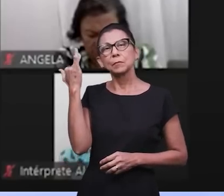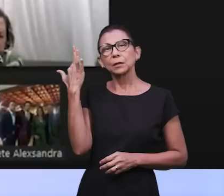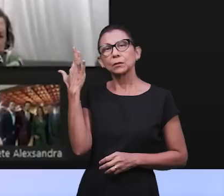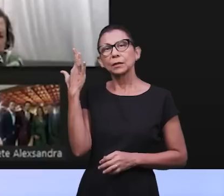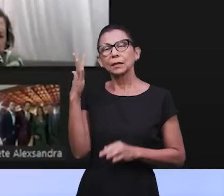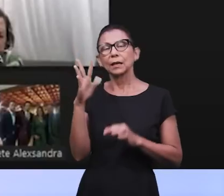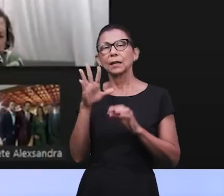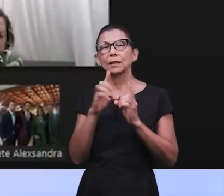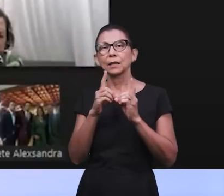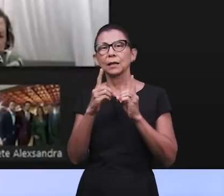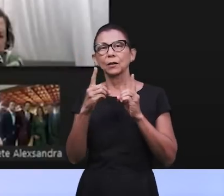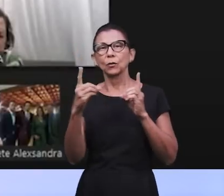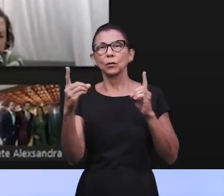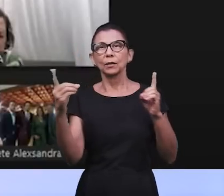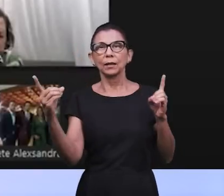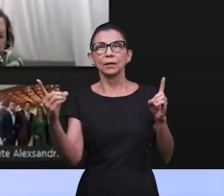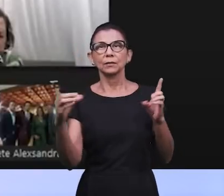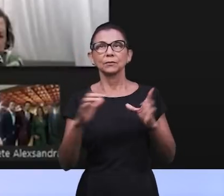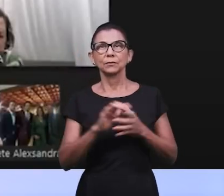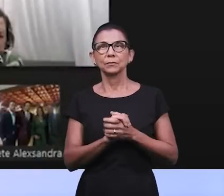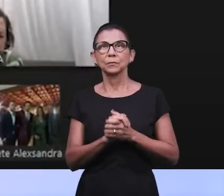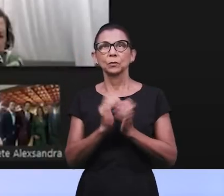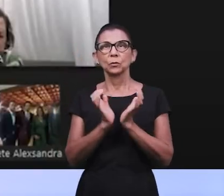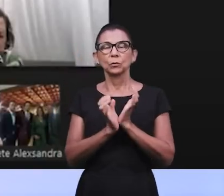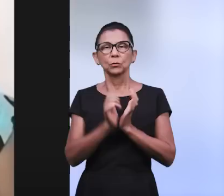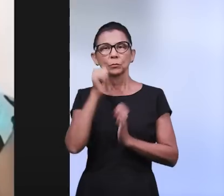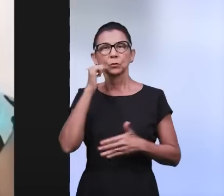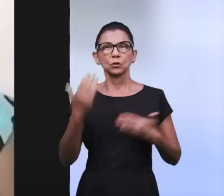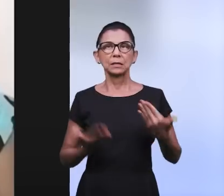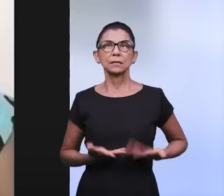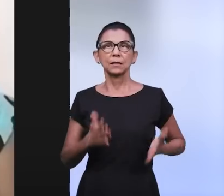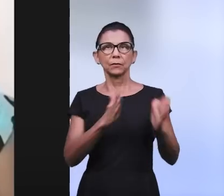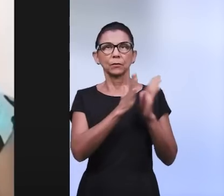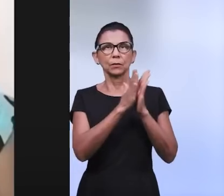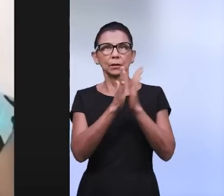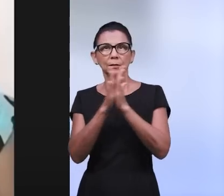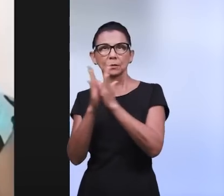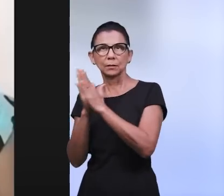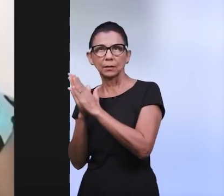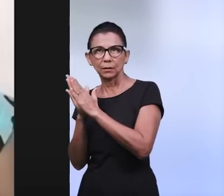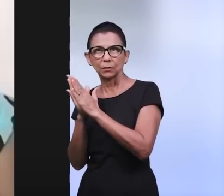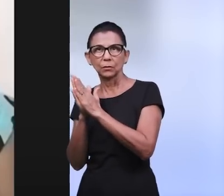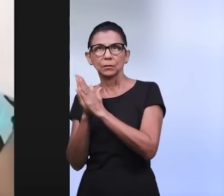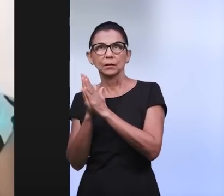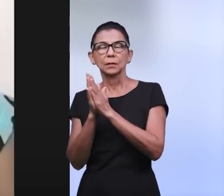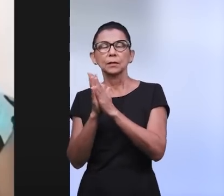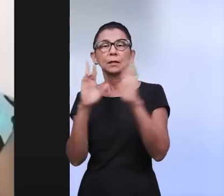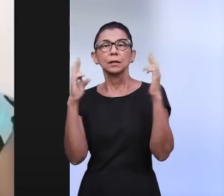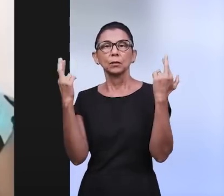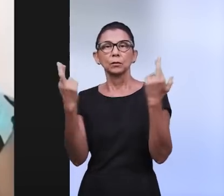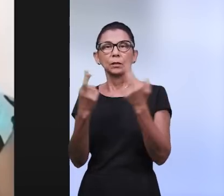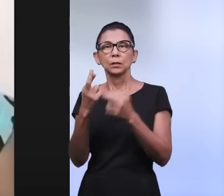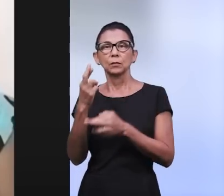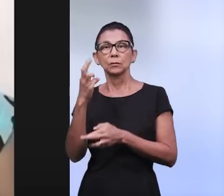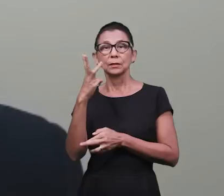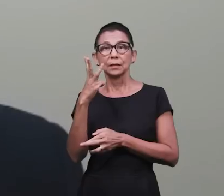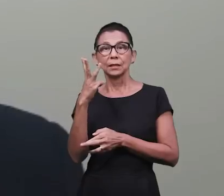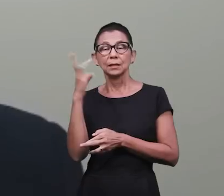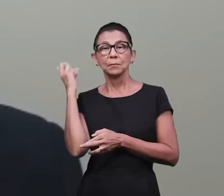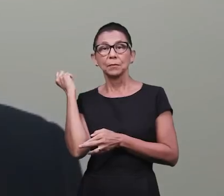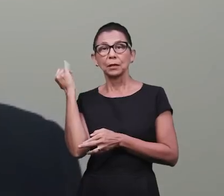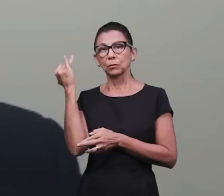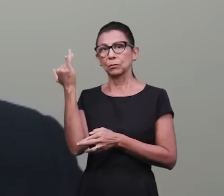online do grupo Servas em Oração, aqui da área de Barra Mansa. As irmãs se reuniram às 3 da manhã